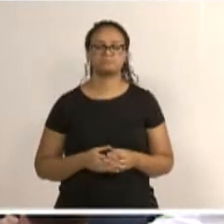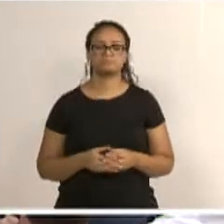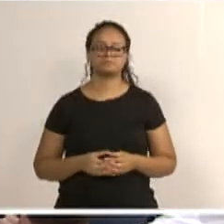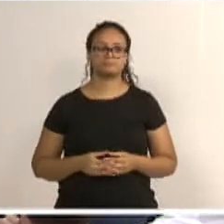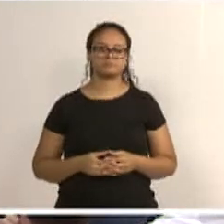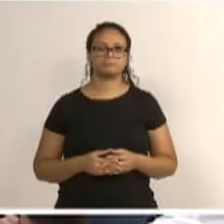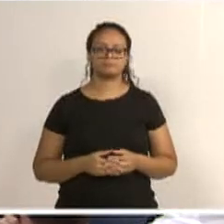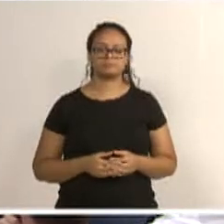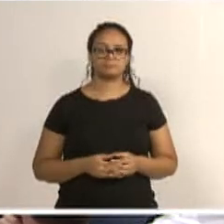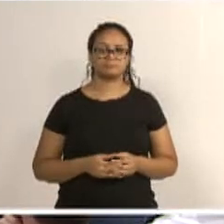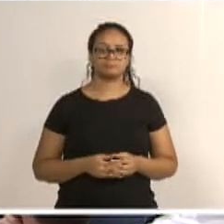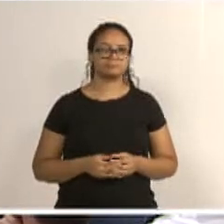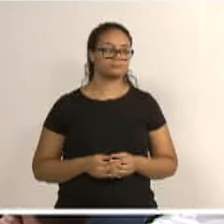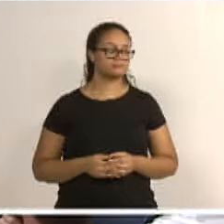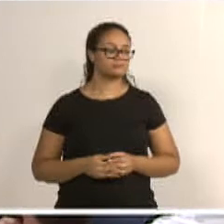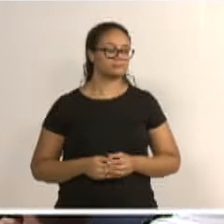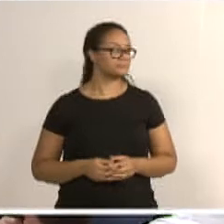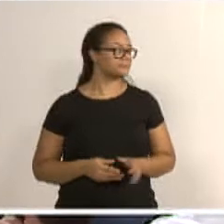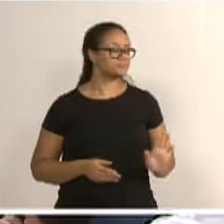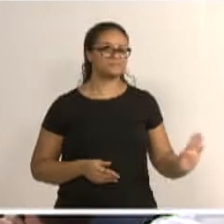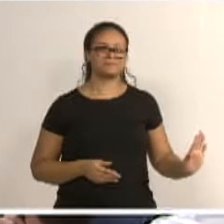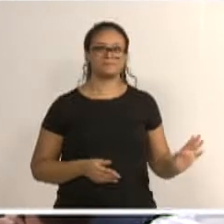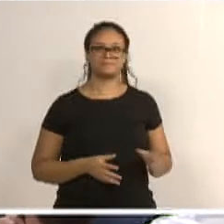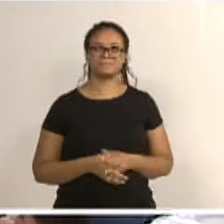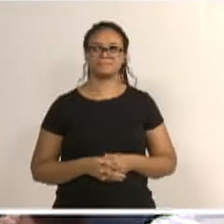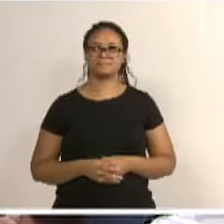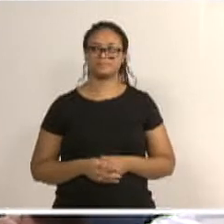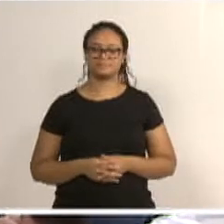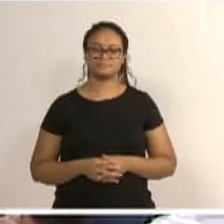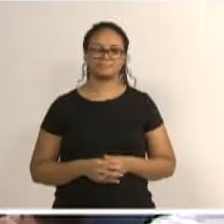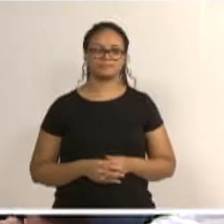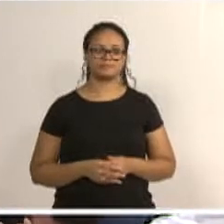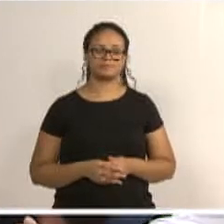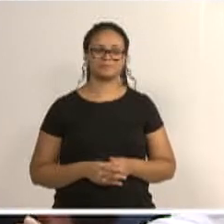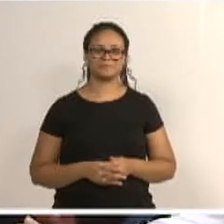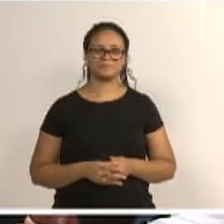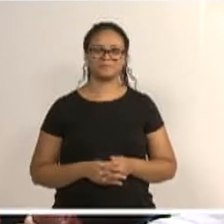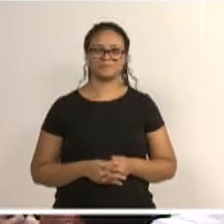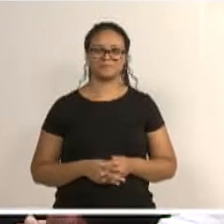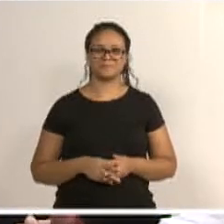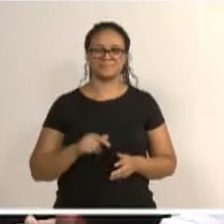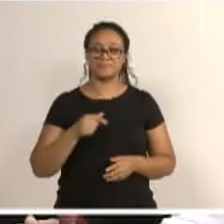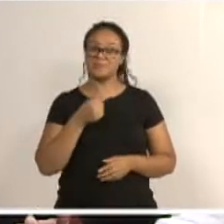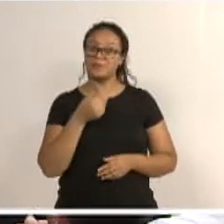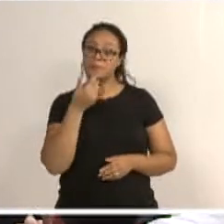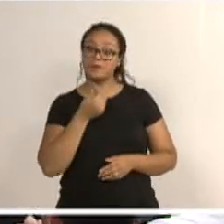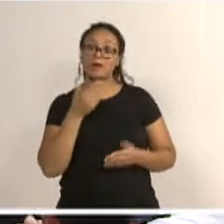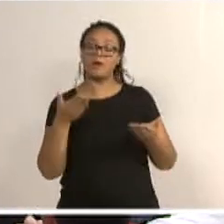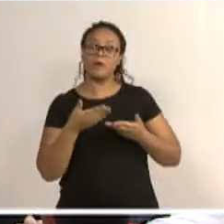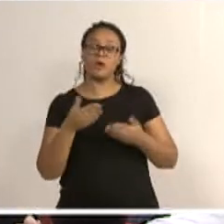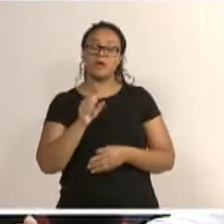Obrigado, seu Henrique. Passa a palavra agora para o senhor Sérgio Souza.